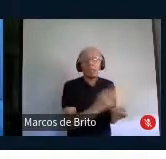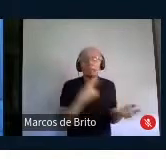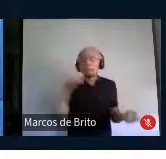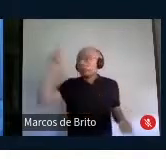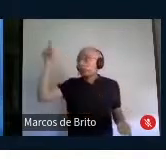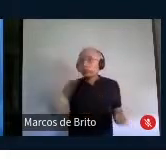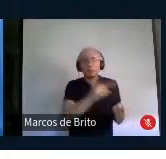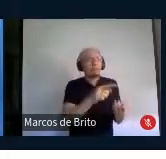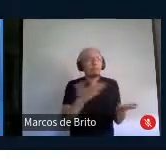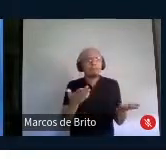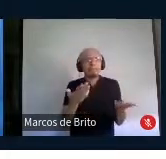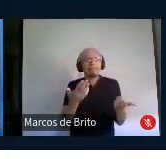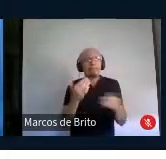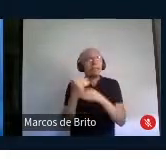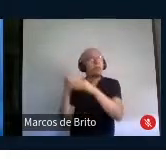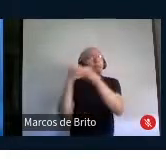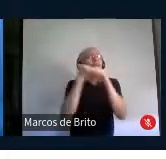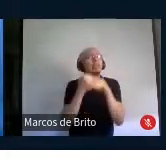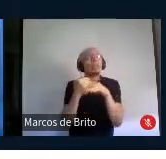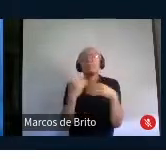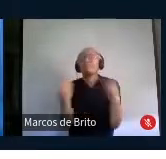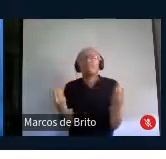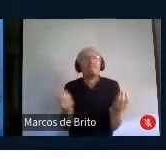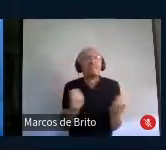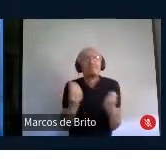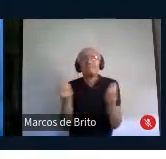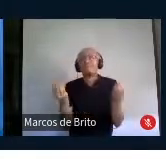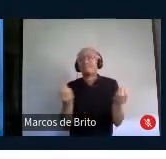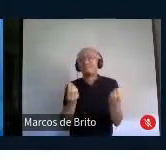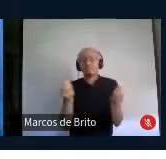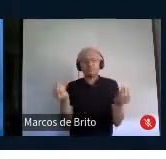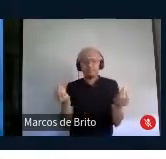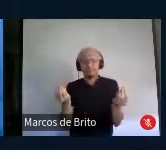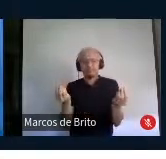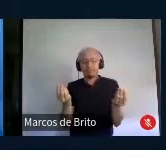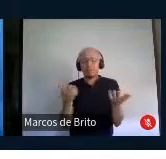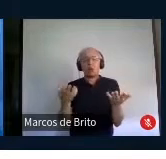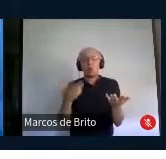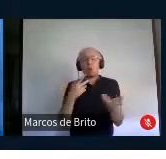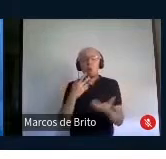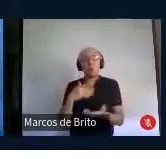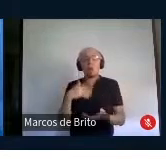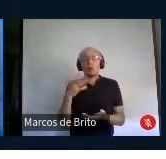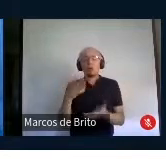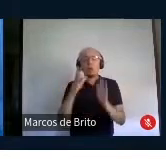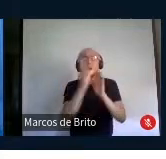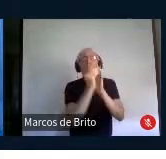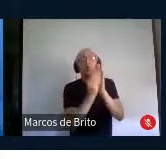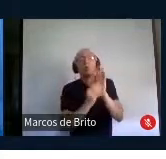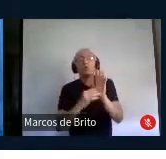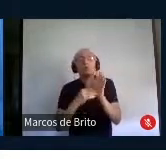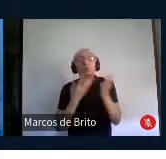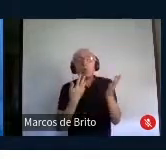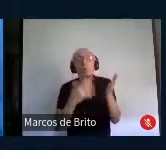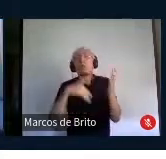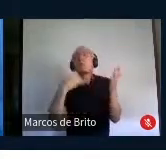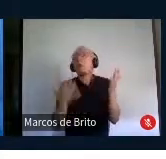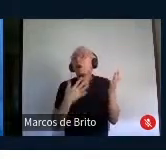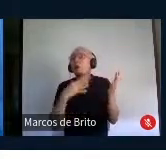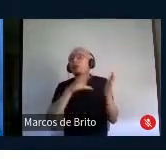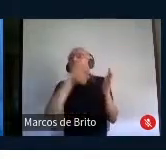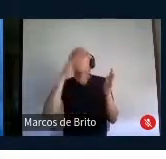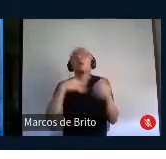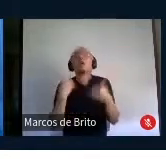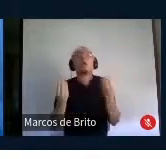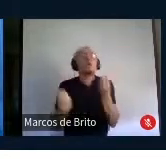Existe um padrão nessa oferta? Como que esses cursos, eles escolhem esses conteúdos para serem ofertados,